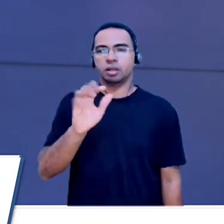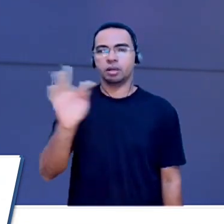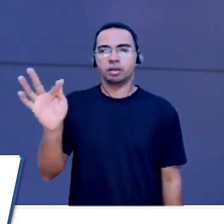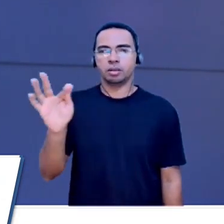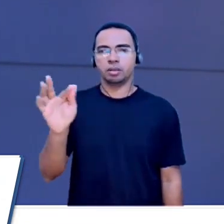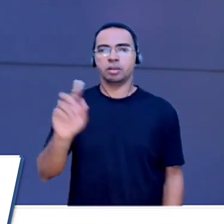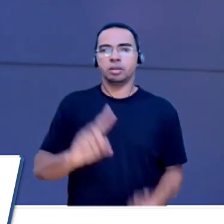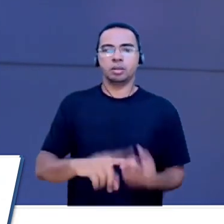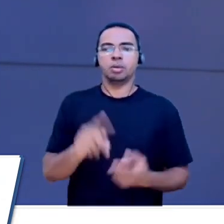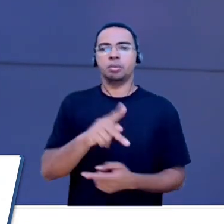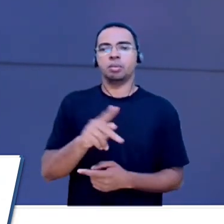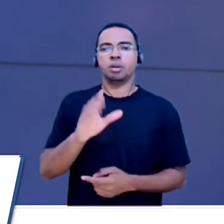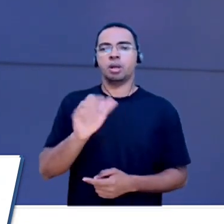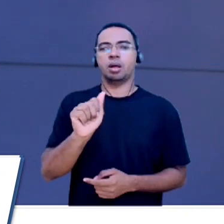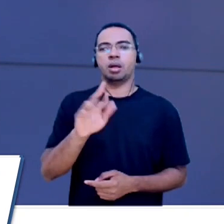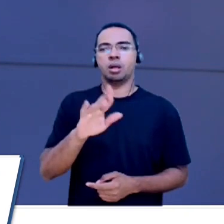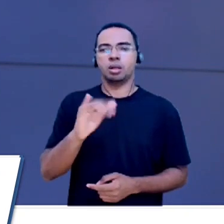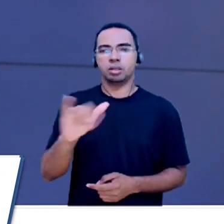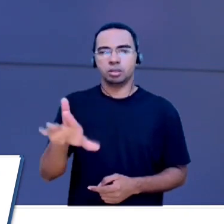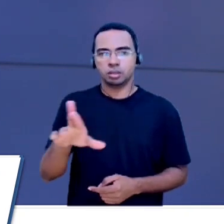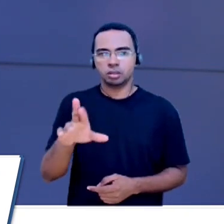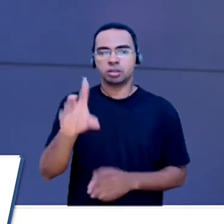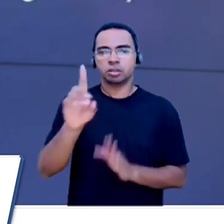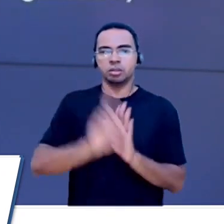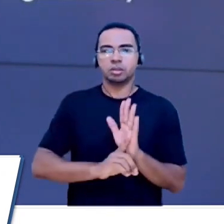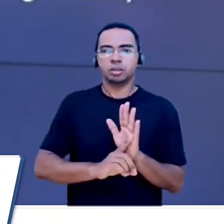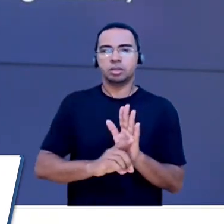de Direito de Franca. Próximo slide.